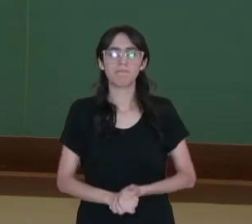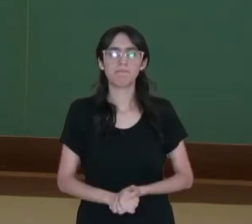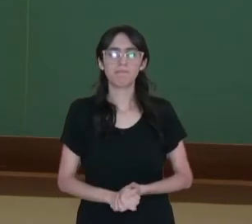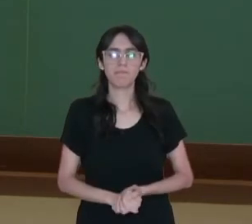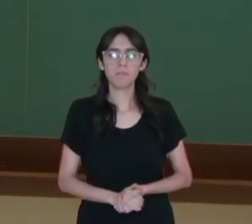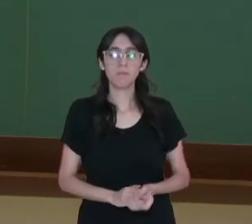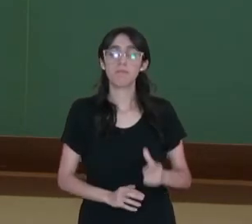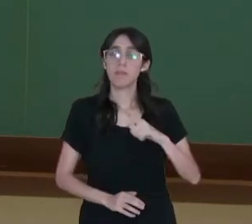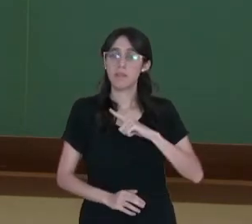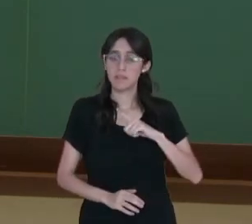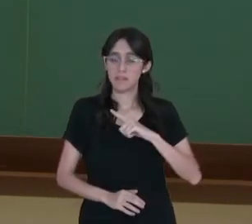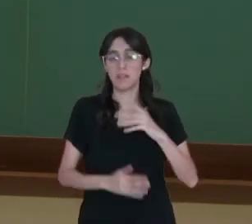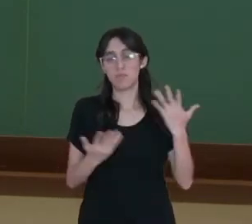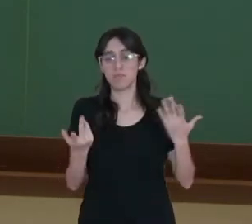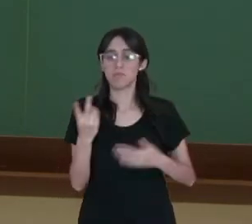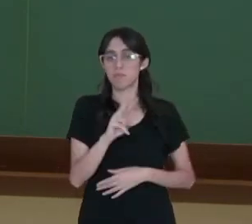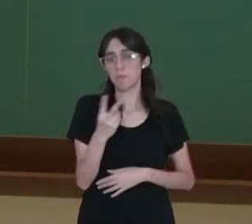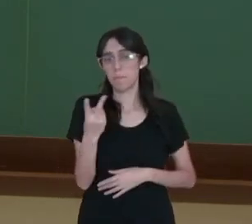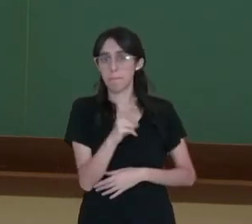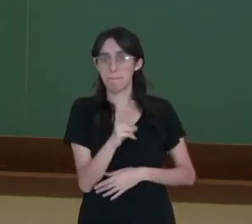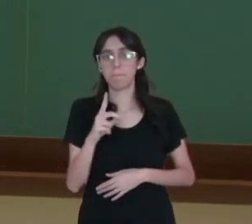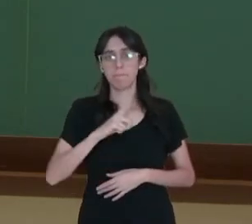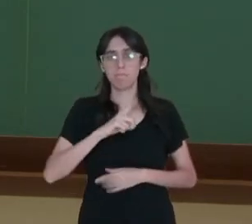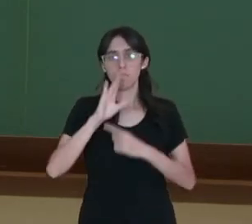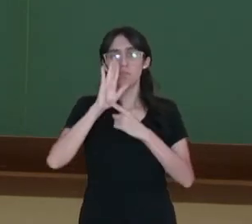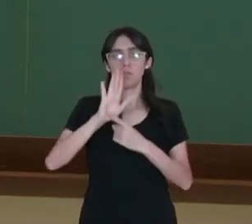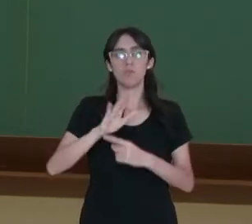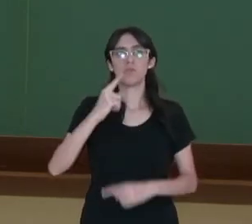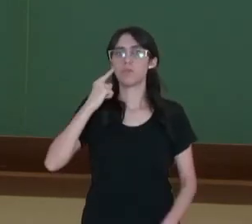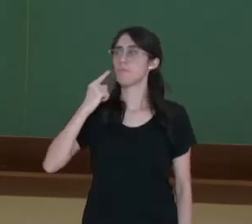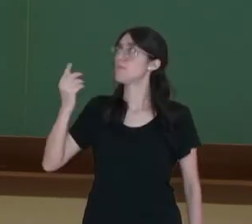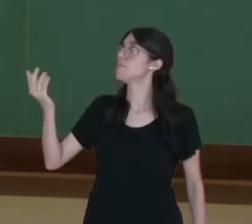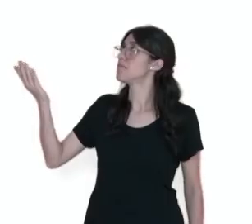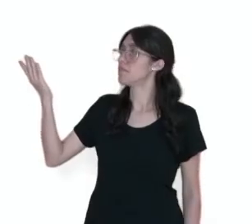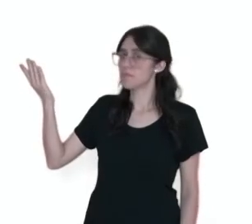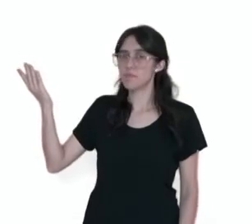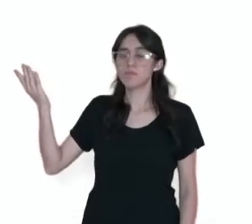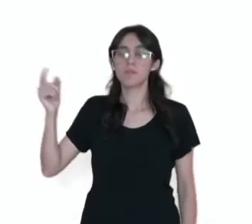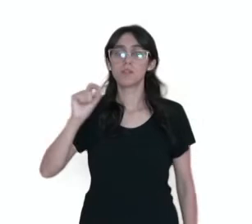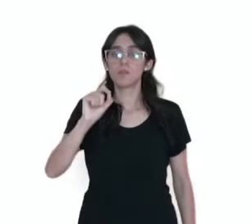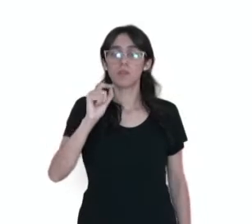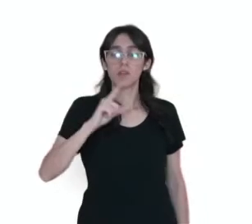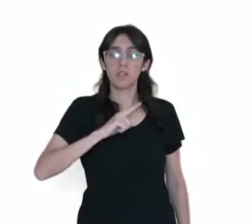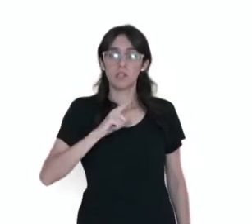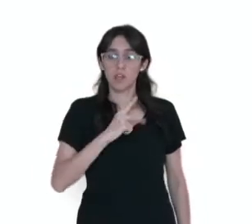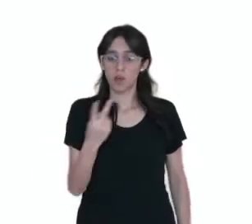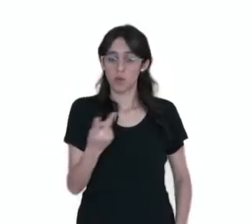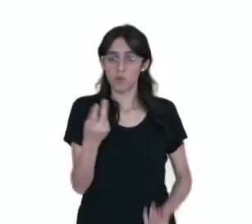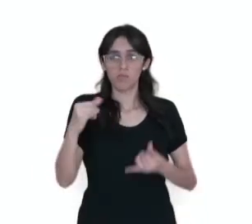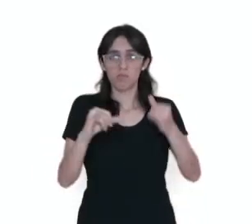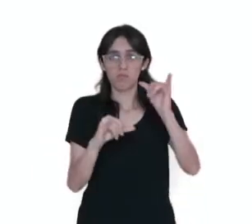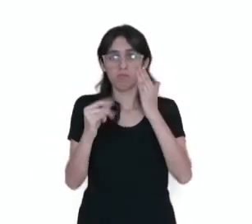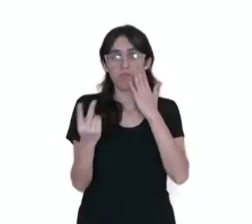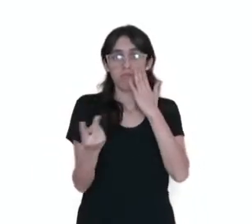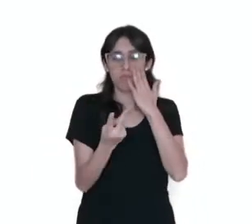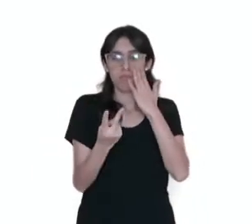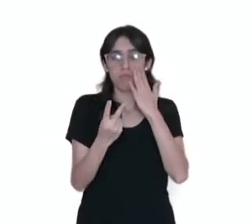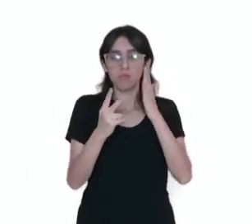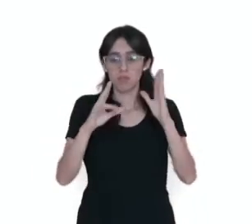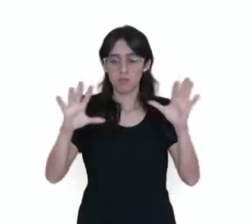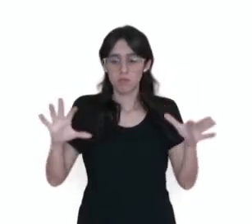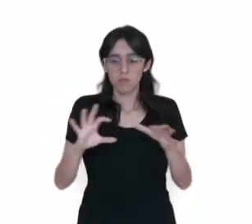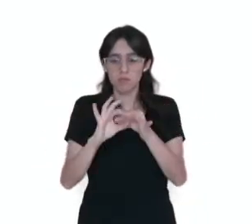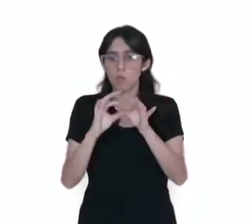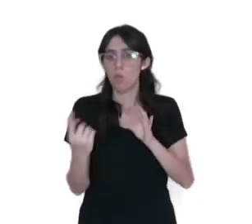aí, a gente tem reação de síntese ou adição aqui nos nossos exemplos. Então, acontece quando duas ou mais substâncias originam um único produto,